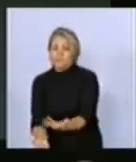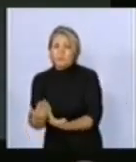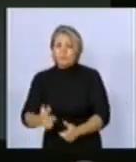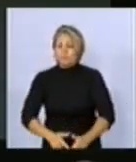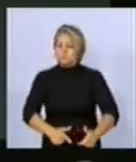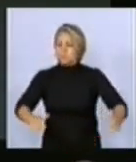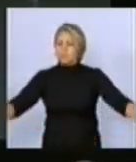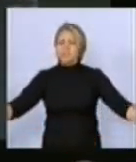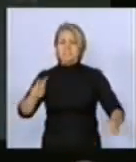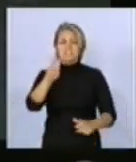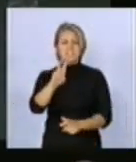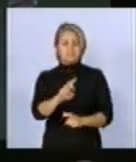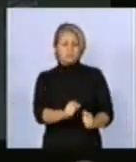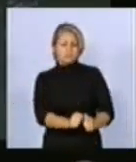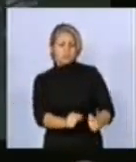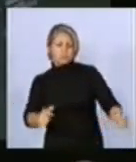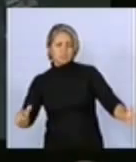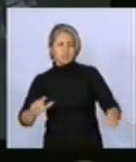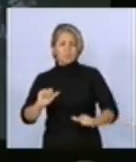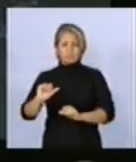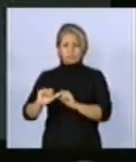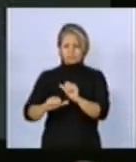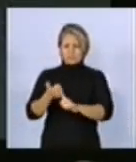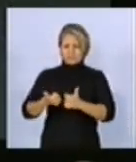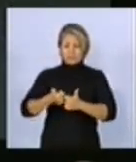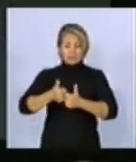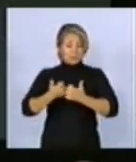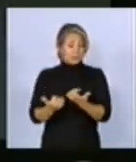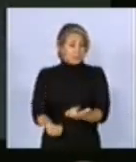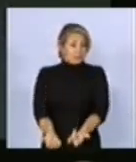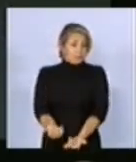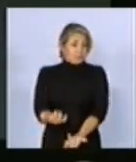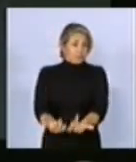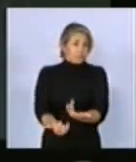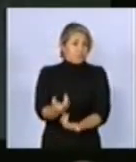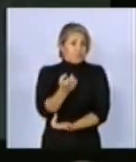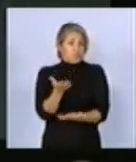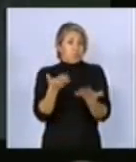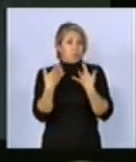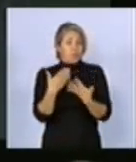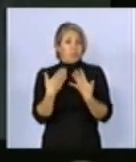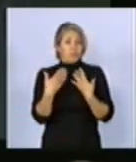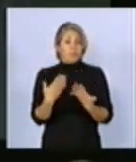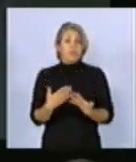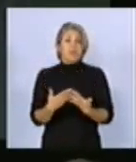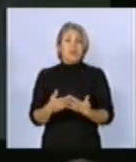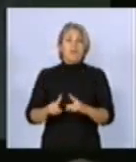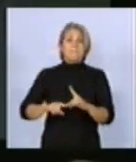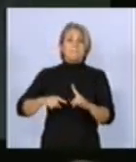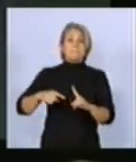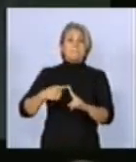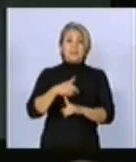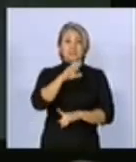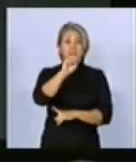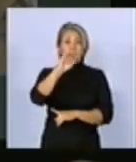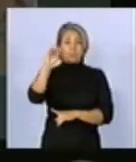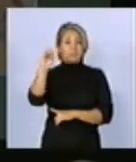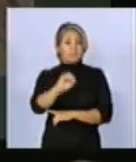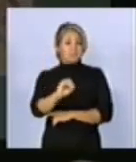cinco quarteirões logo se transforma num inferno a temperatura passa dos 800º